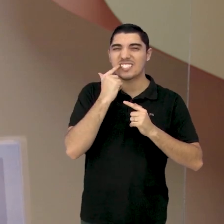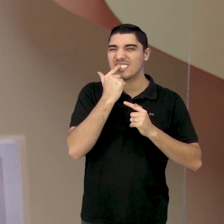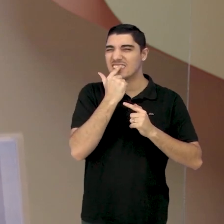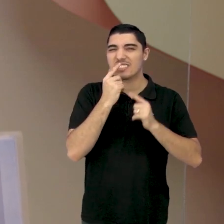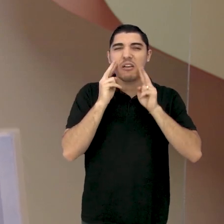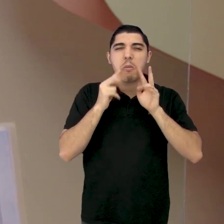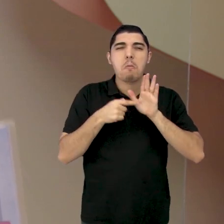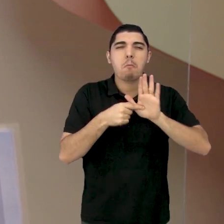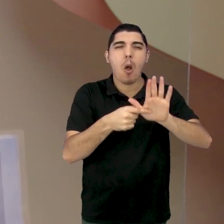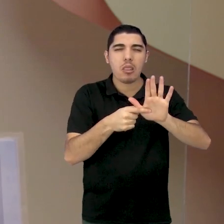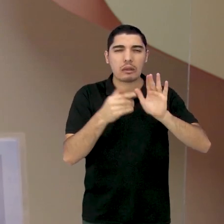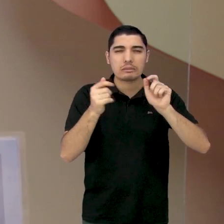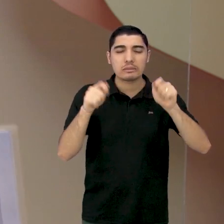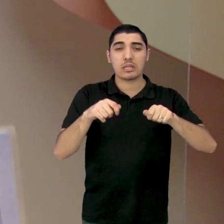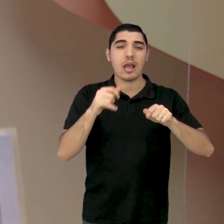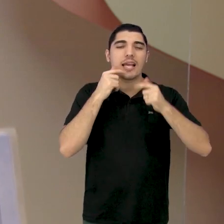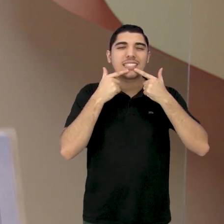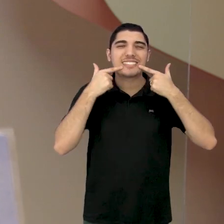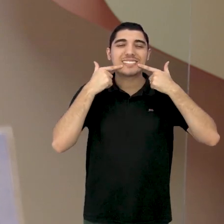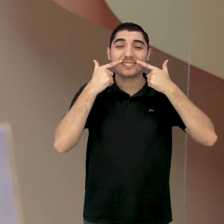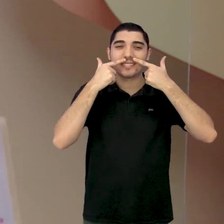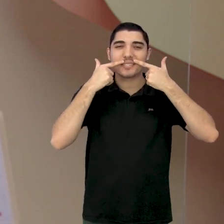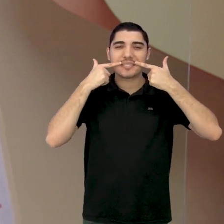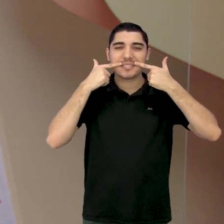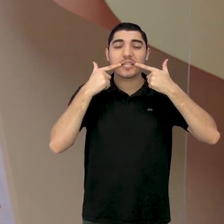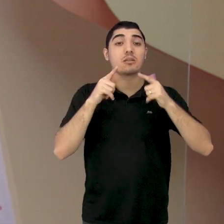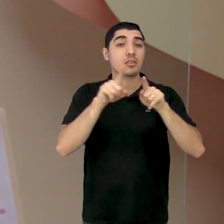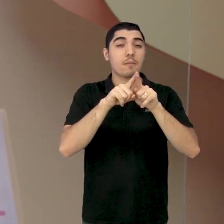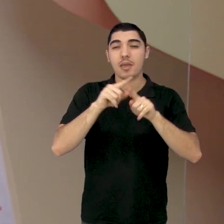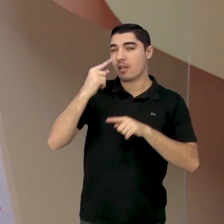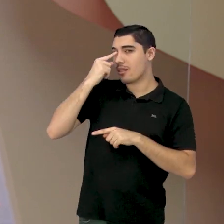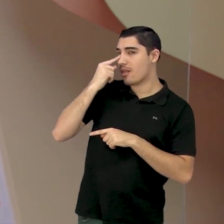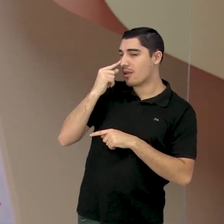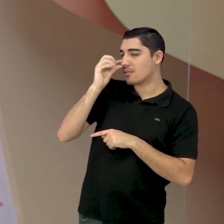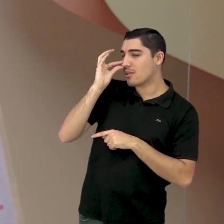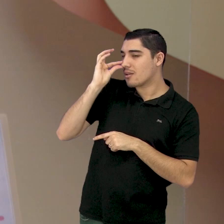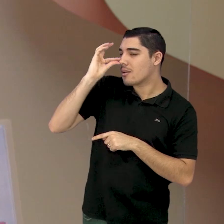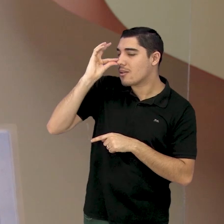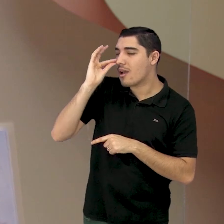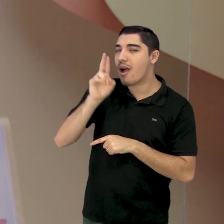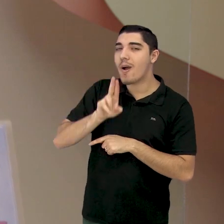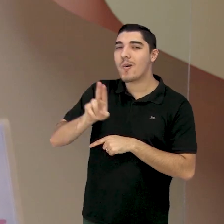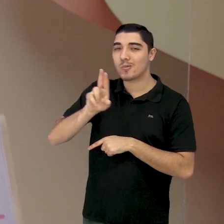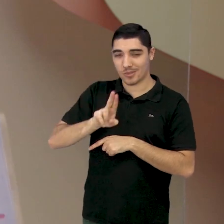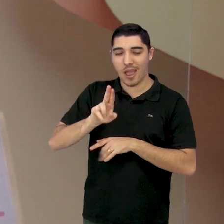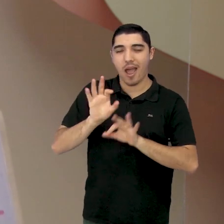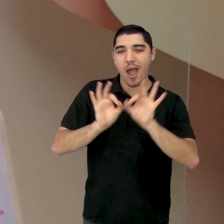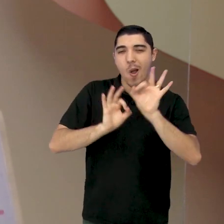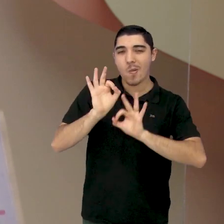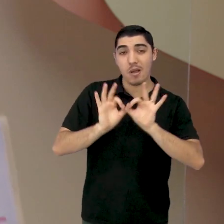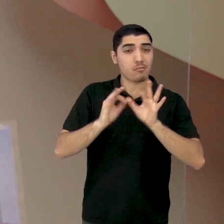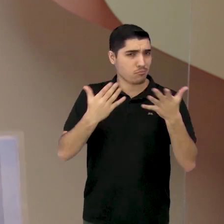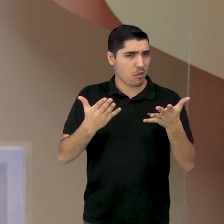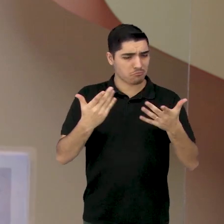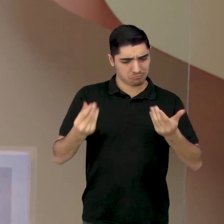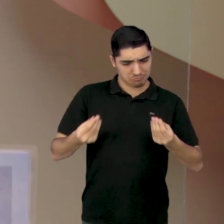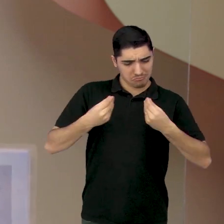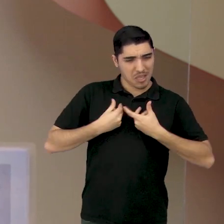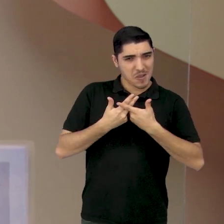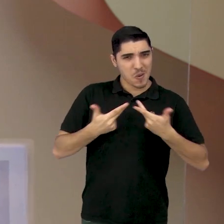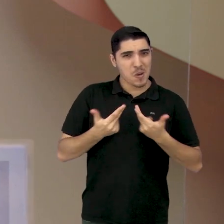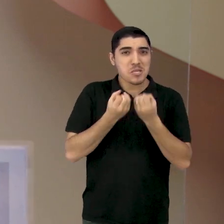fique exposta ao sorrir, dar aquela ajeitadinha na pontinha do nariz? Com tantos benefícios, será que